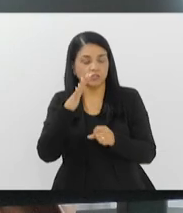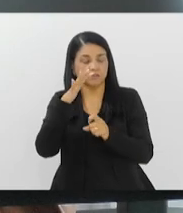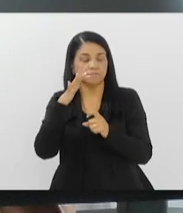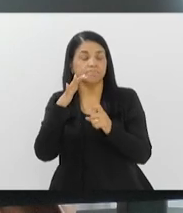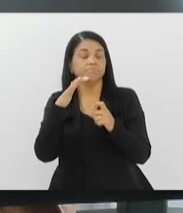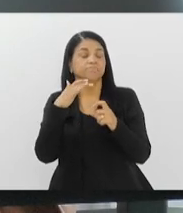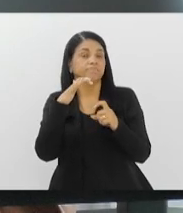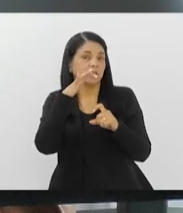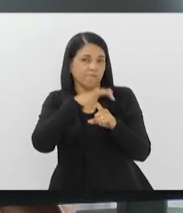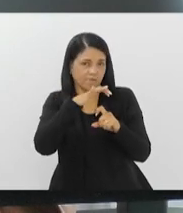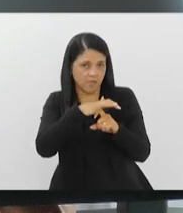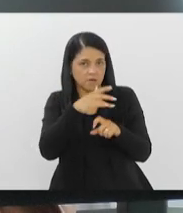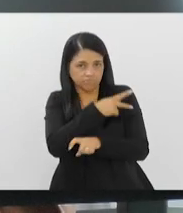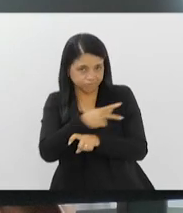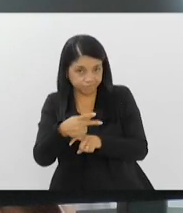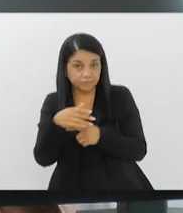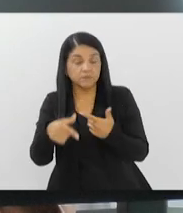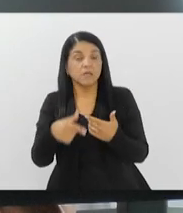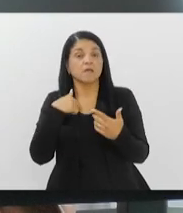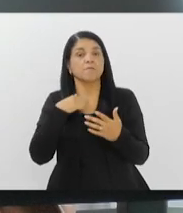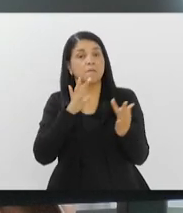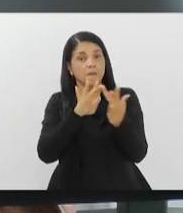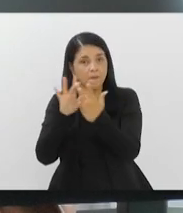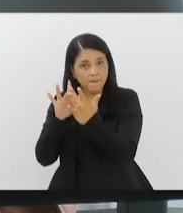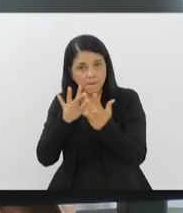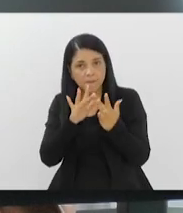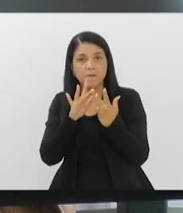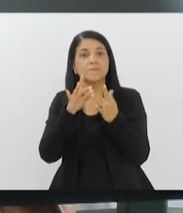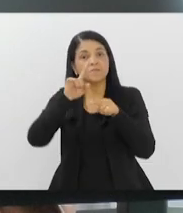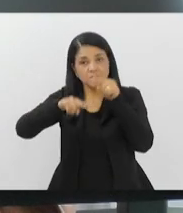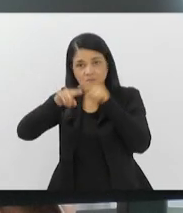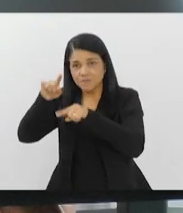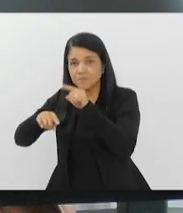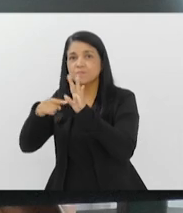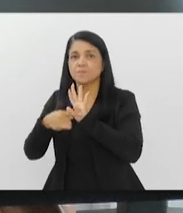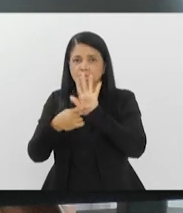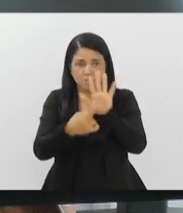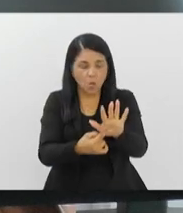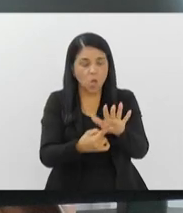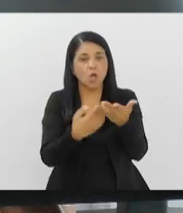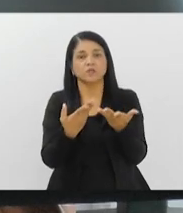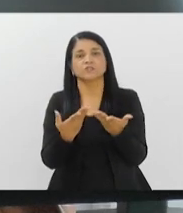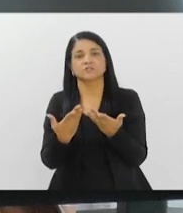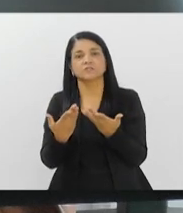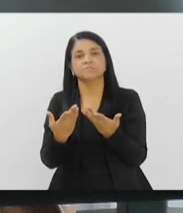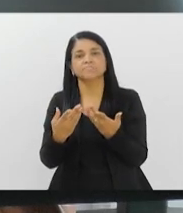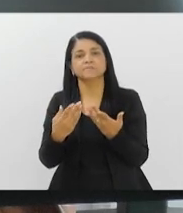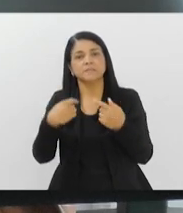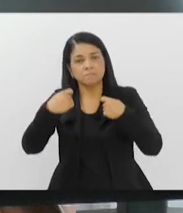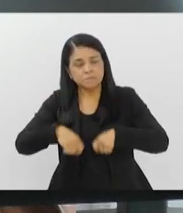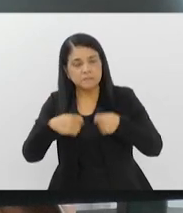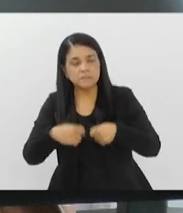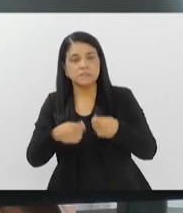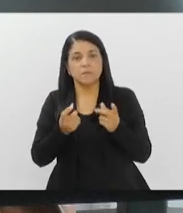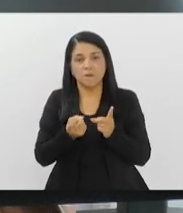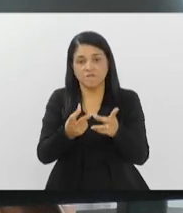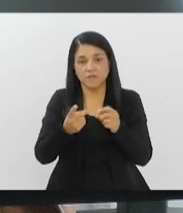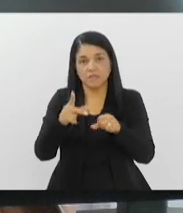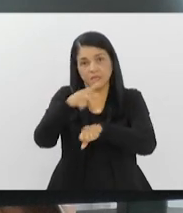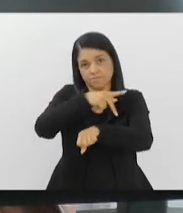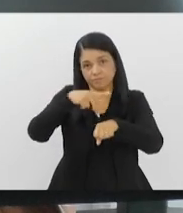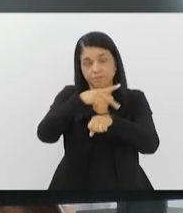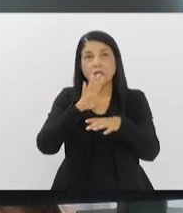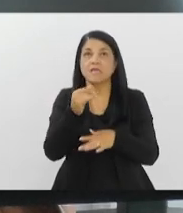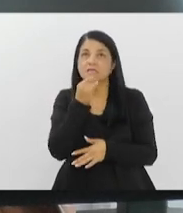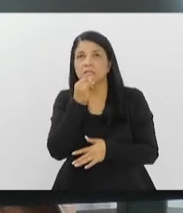contato conosco. A gente vai levar os produtos, as demandas, a gente manda tudo o que é necessário para exportação. Ah, eu quero exportar